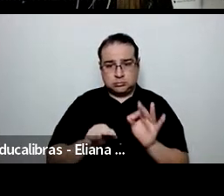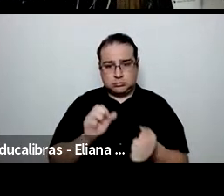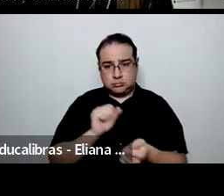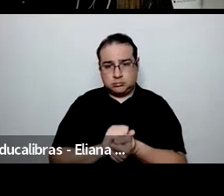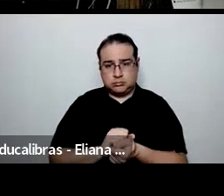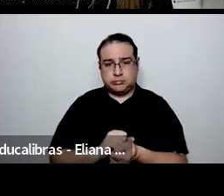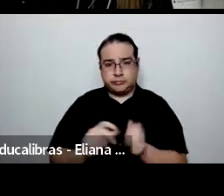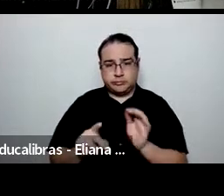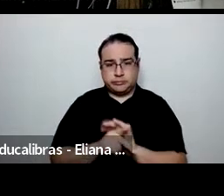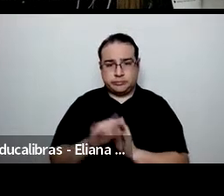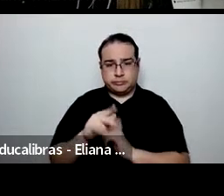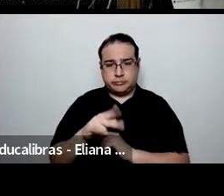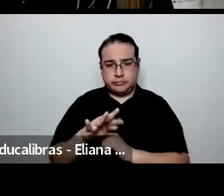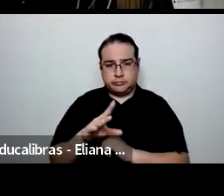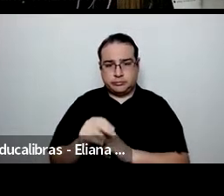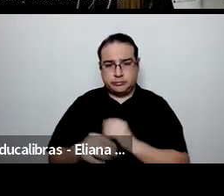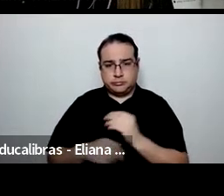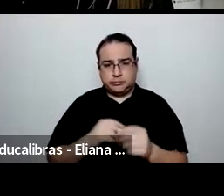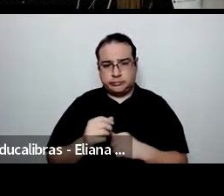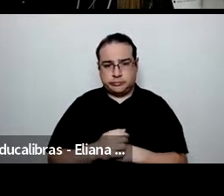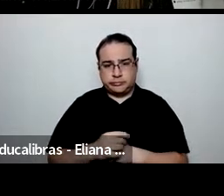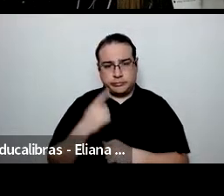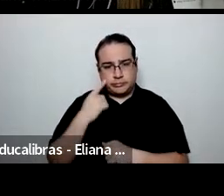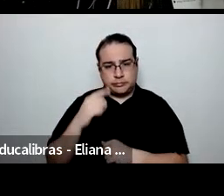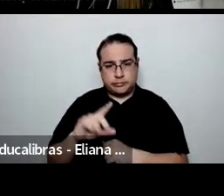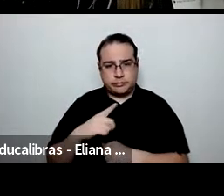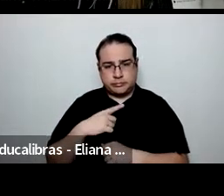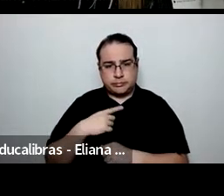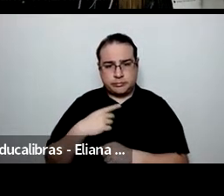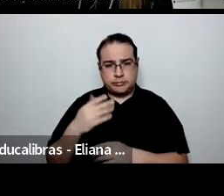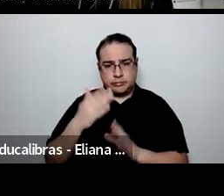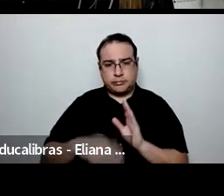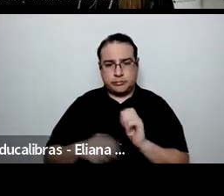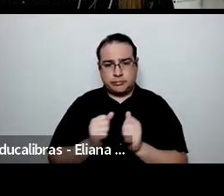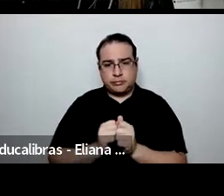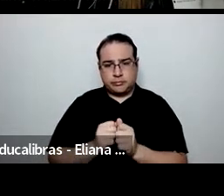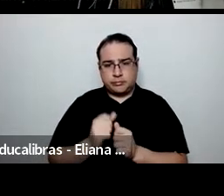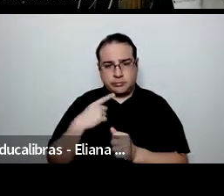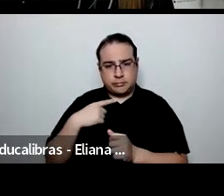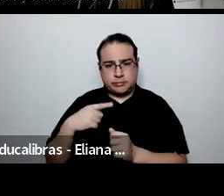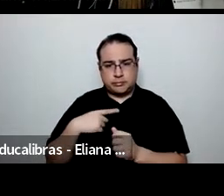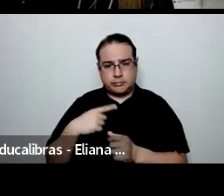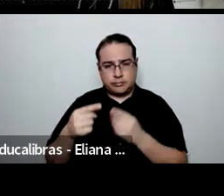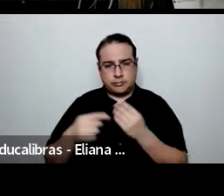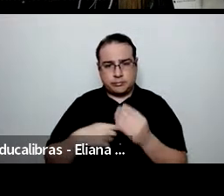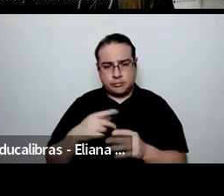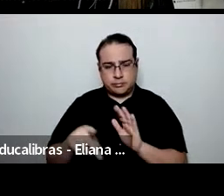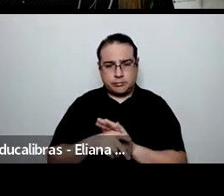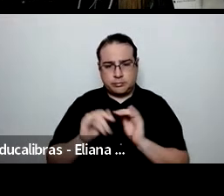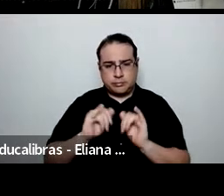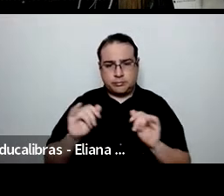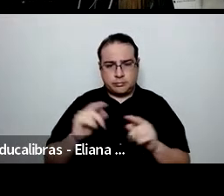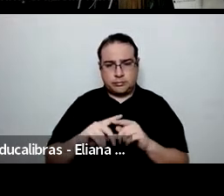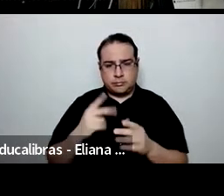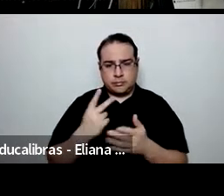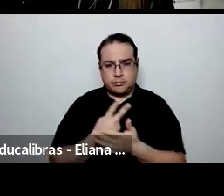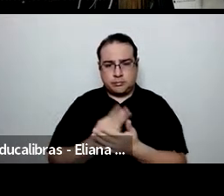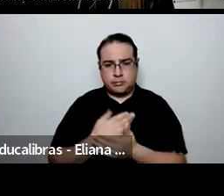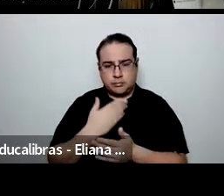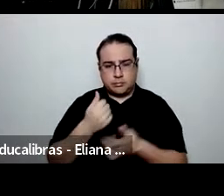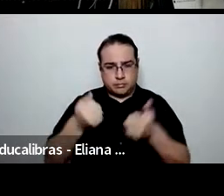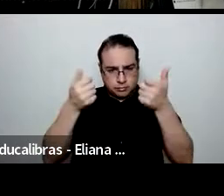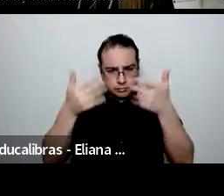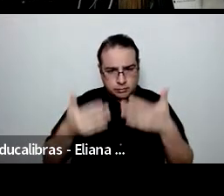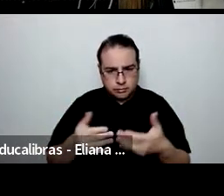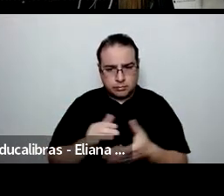que o próprio magistrado que é haveria prova que eles sejam beneficiados pela propaganda irregular melhor